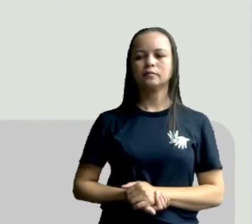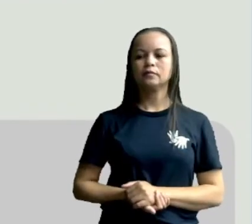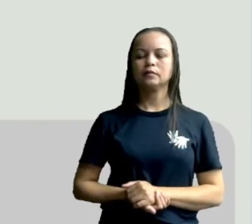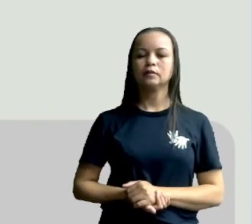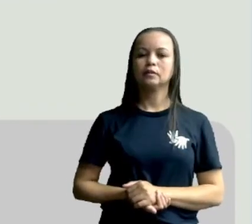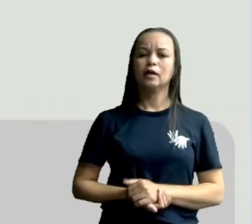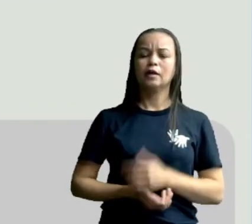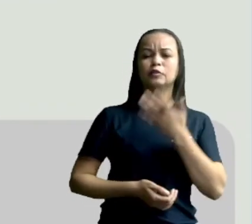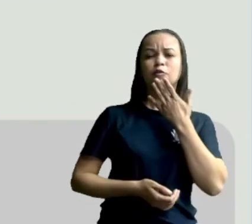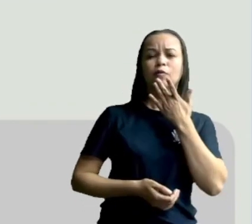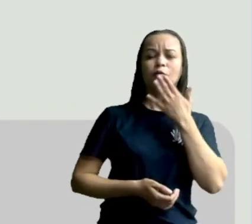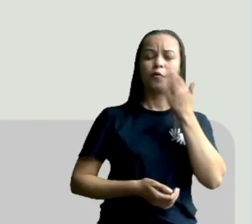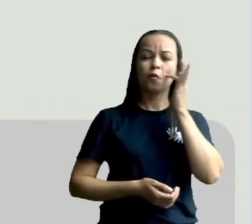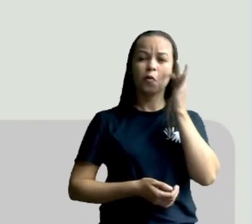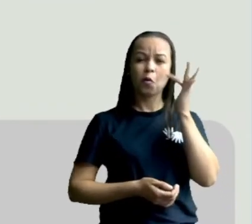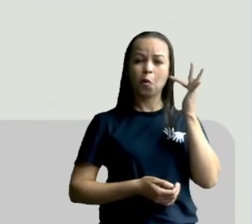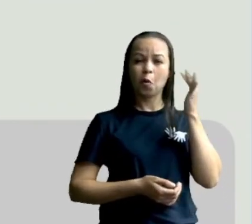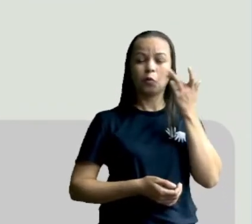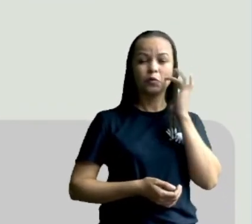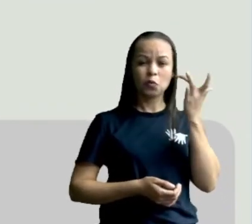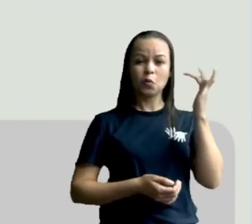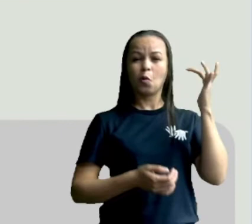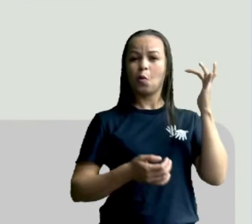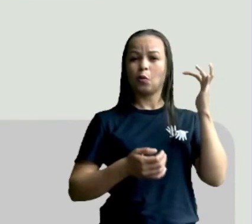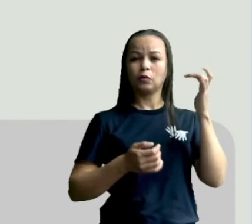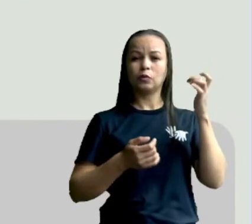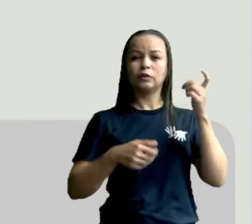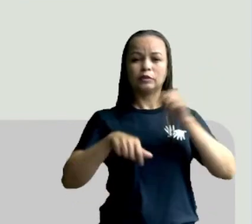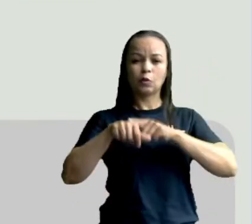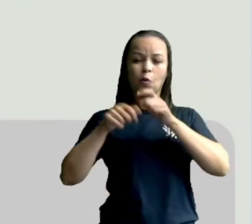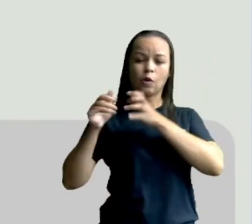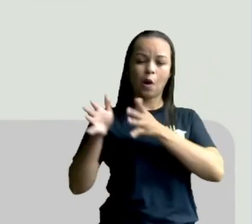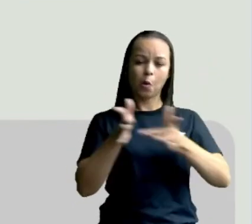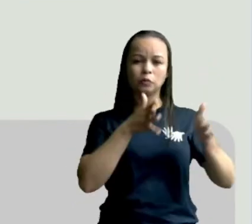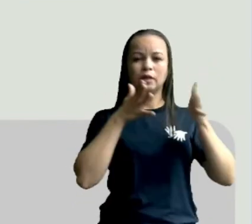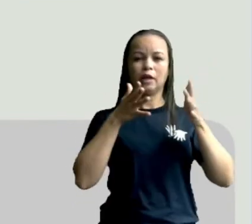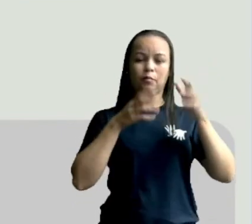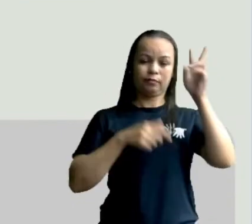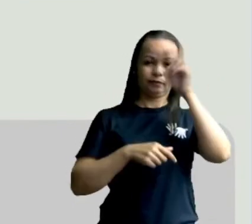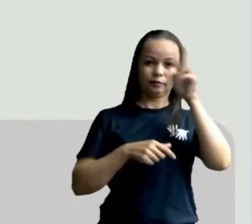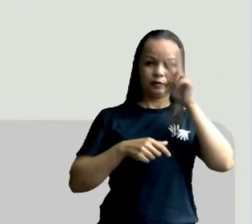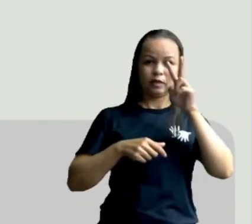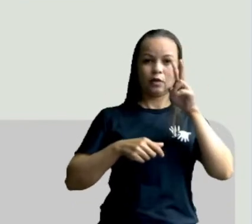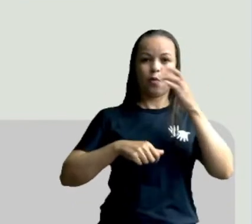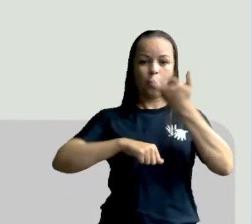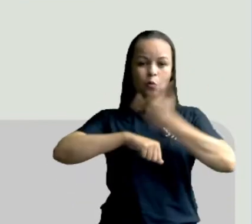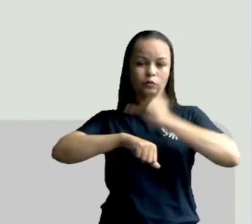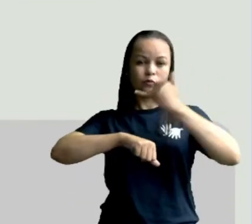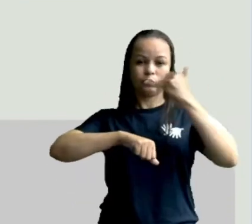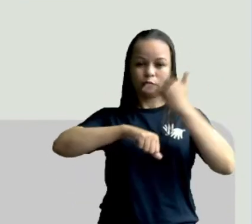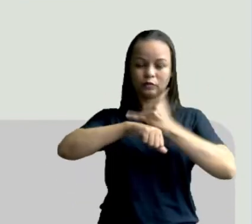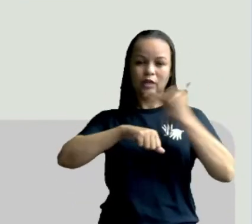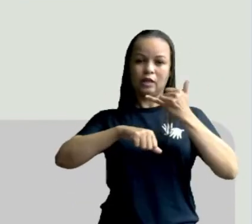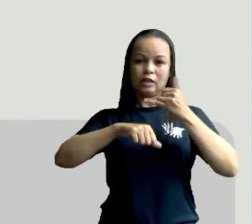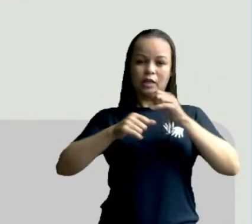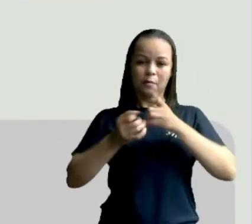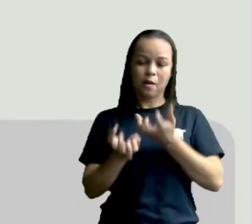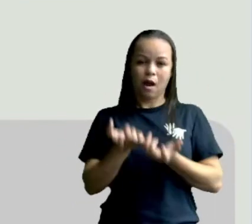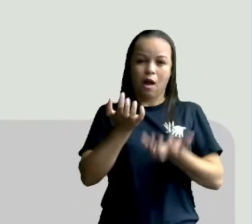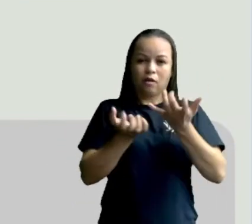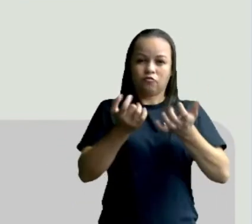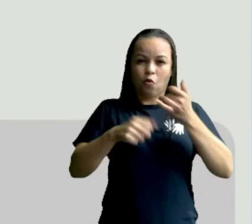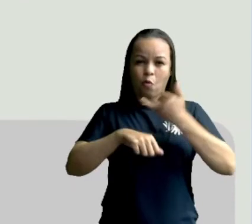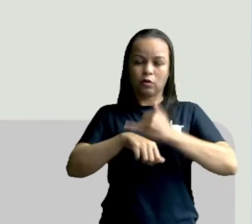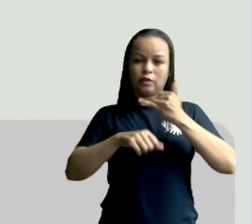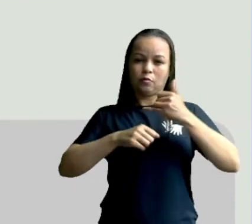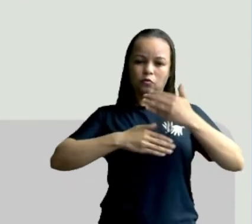Sou a cor do ouro fundido que doura o tempo e a história, a cor do ferro que em brasa corre em